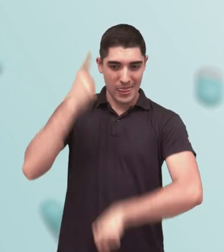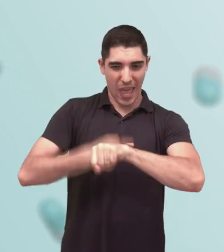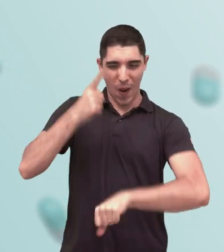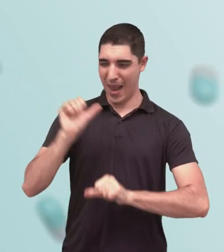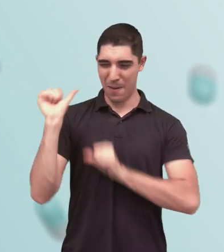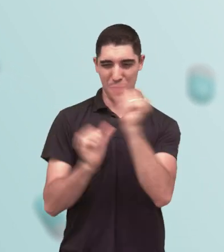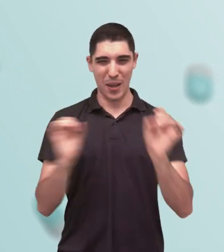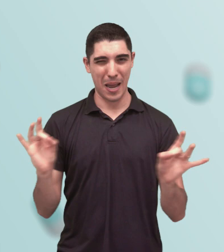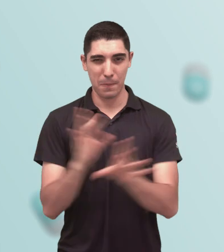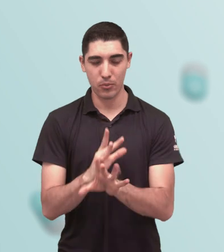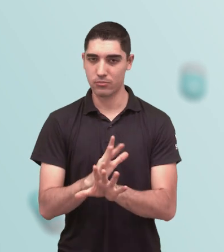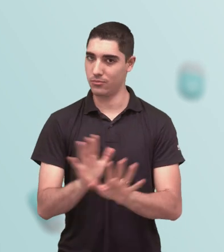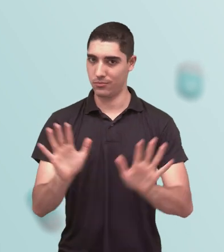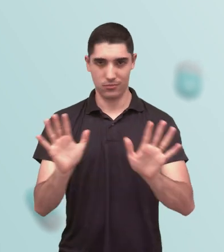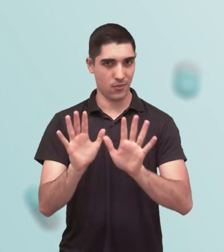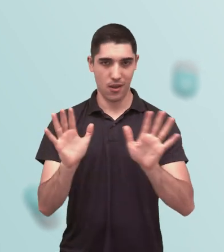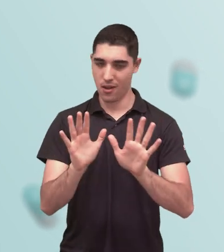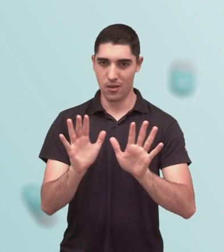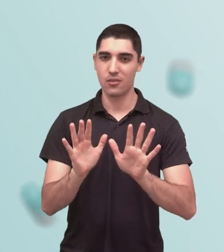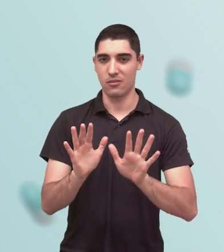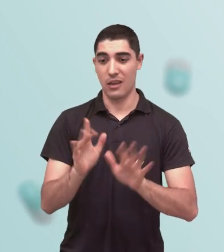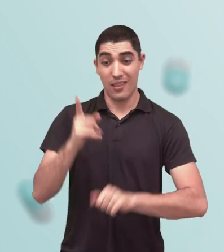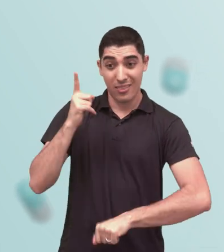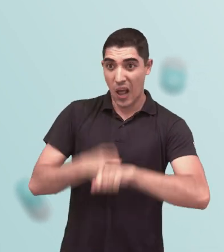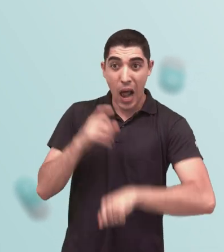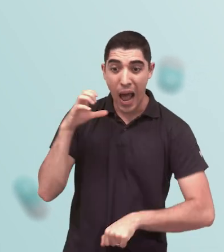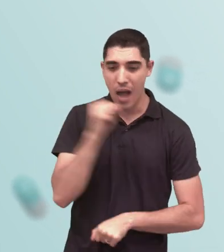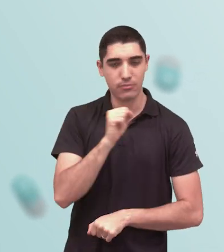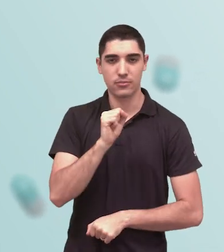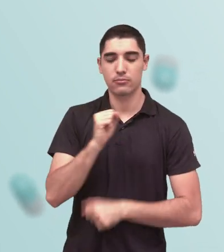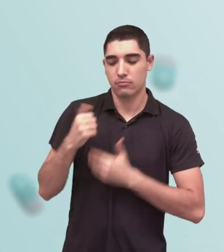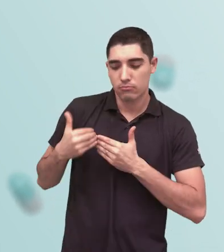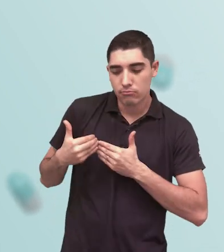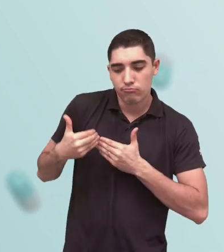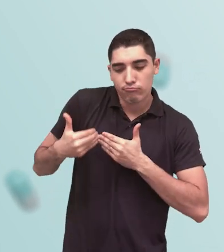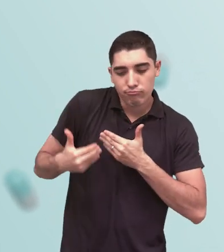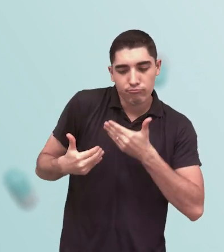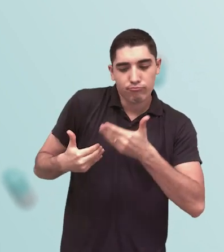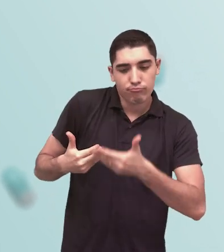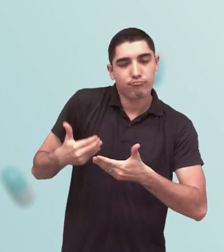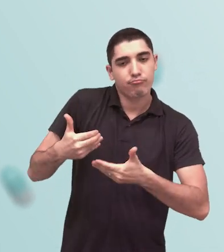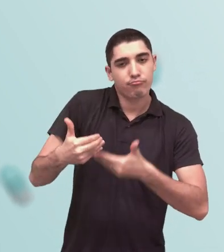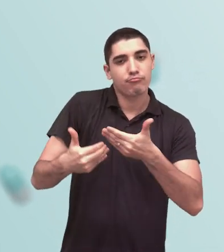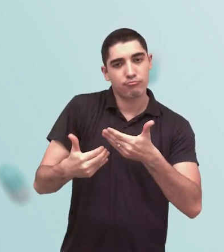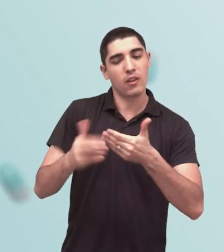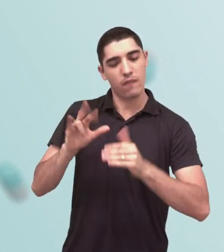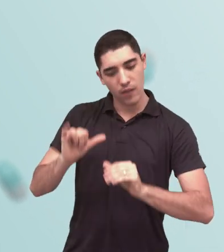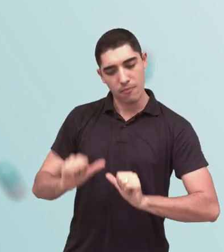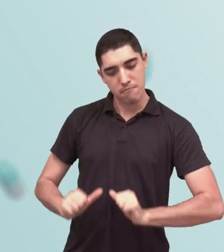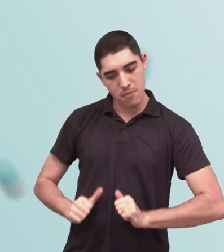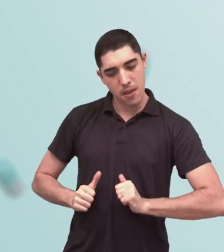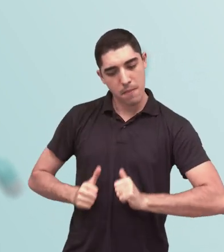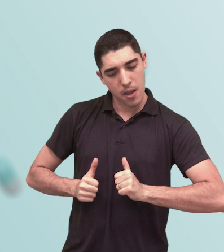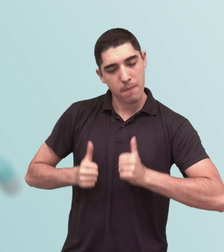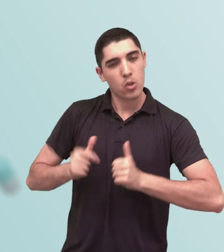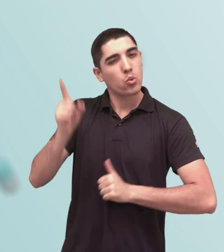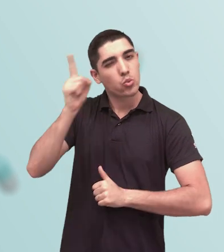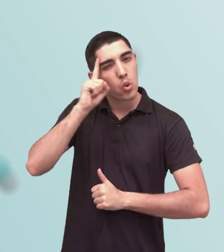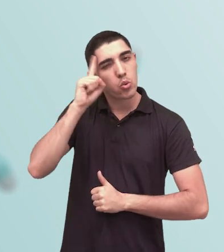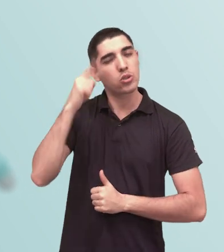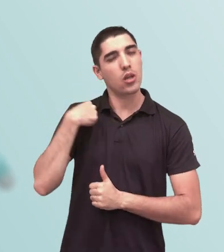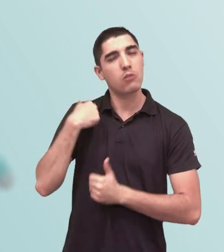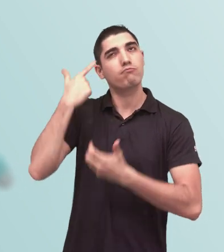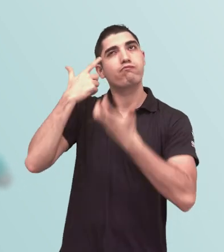essas mudanças não são de segundos. Essas mudanças são um dia após o outro, para que você possa